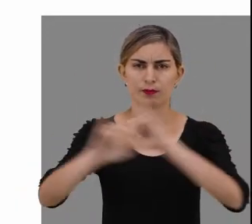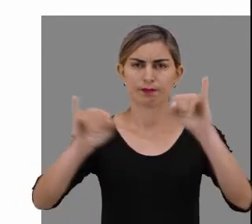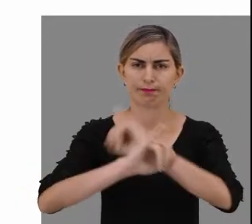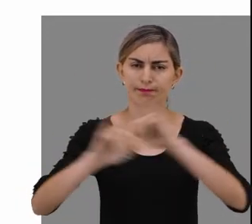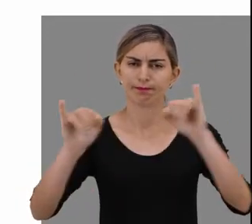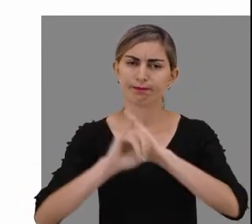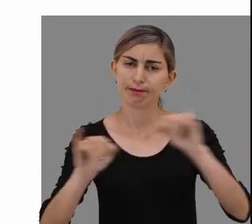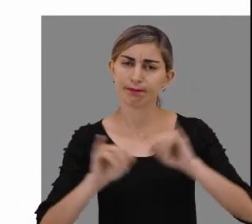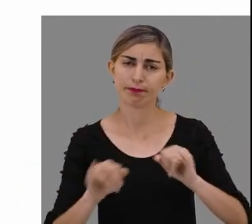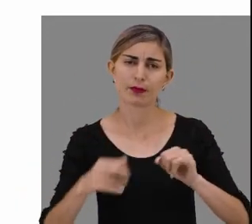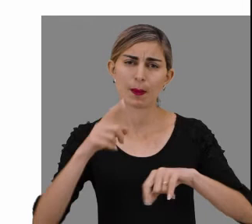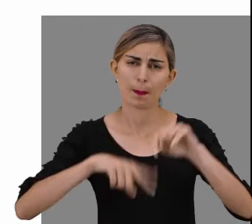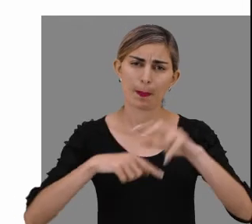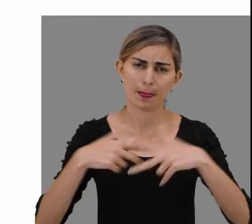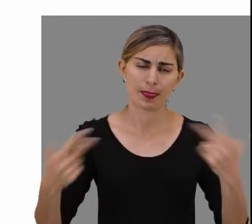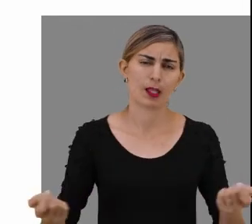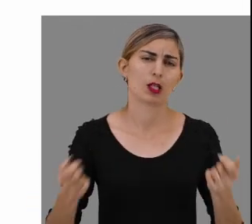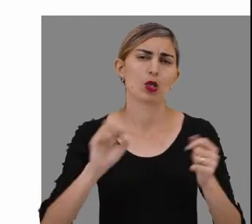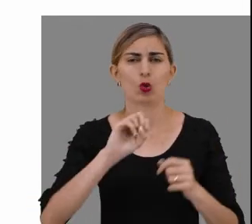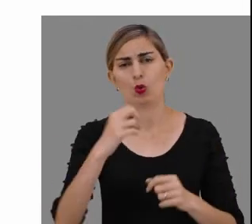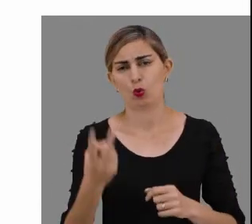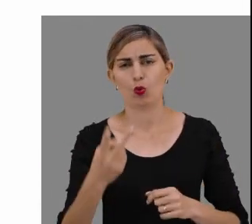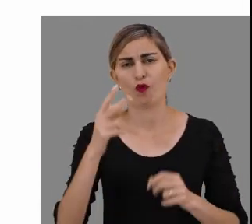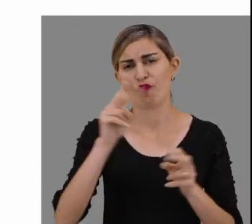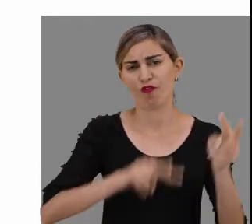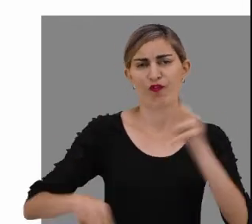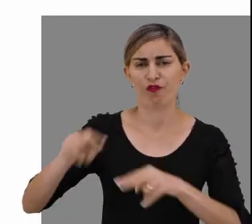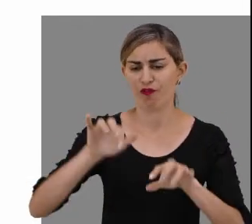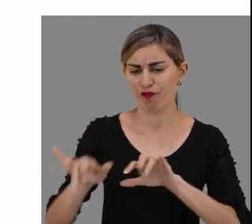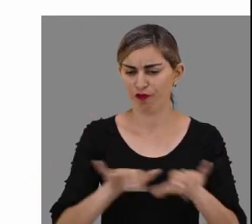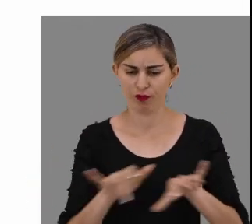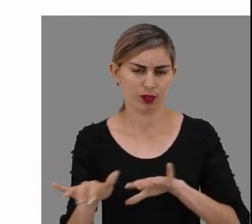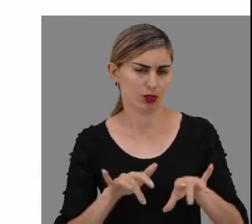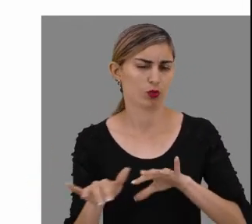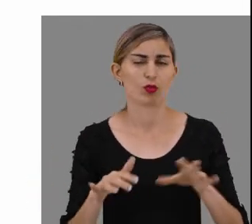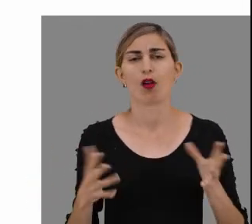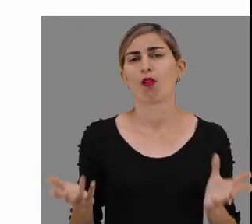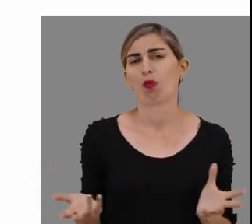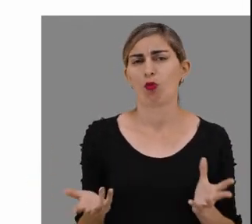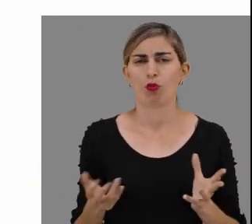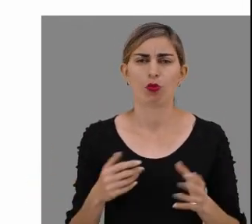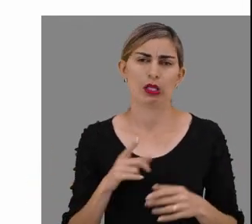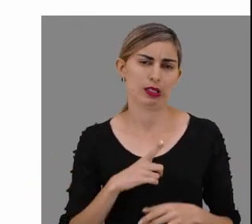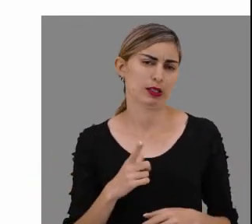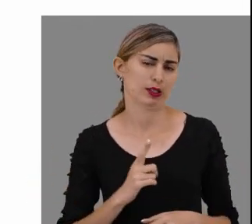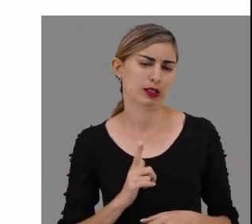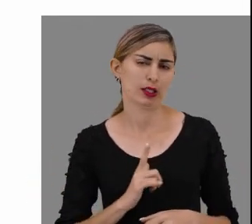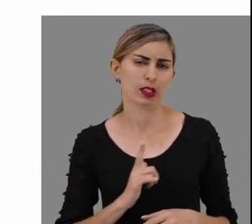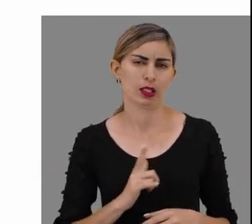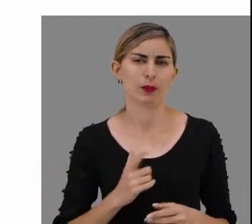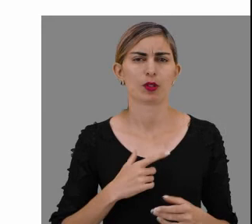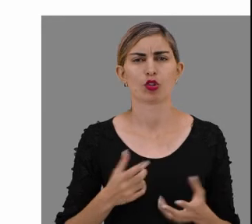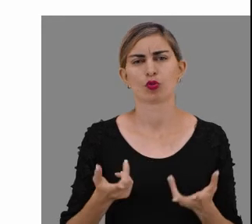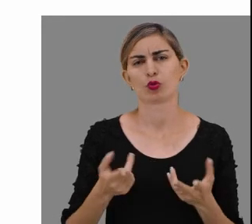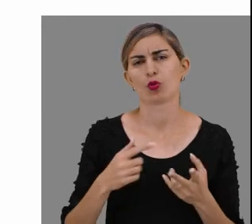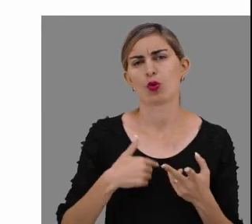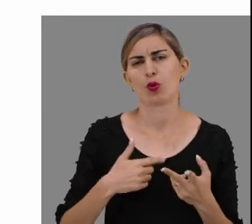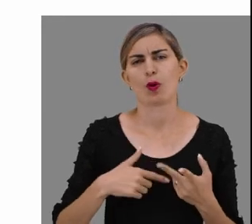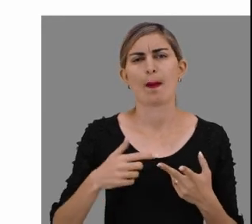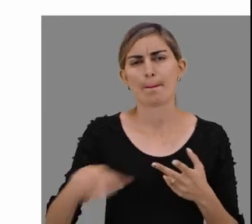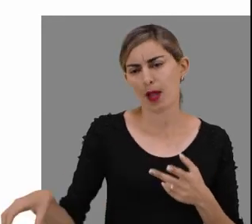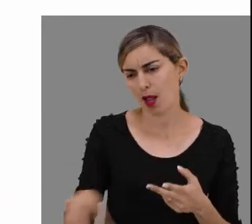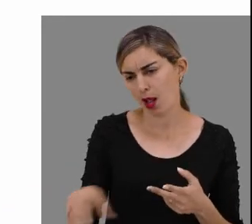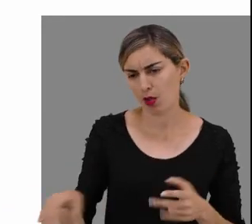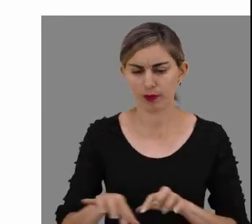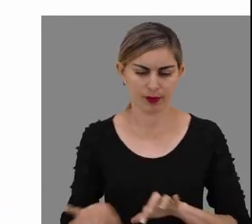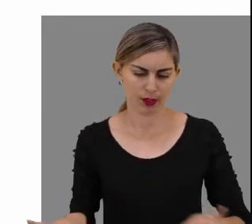de informação, seja ele material ou ele virtual. Como, por exemplo, nós temos o nosso